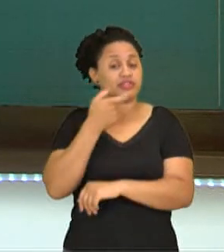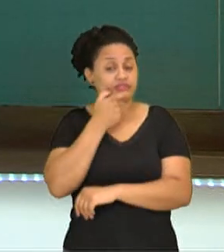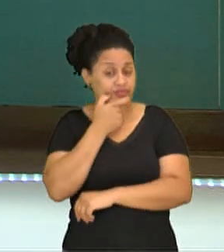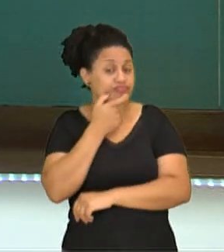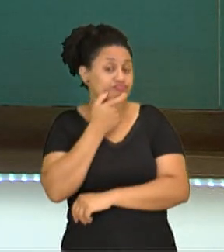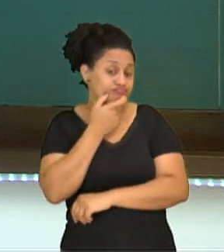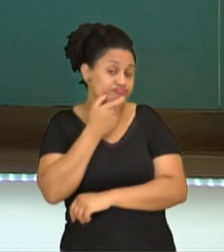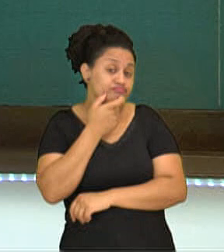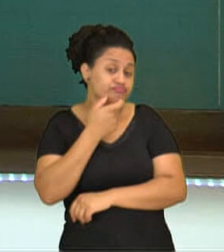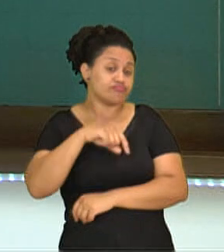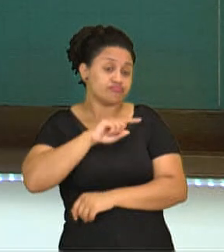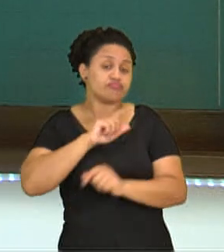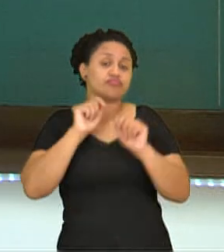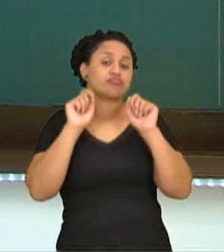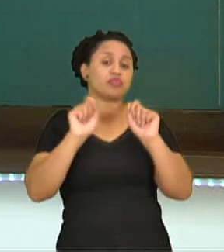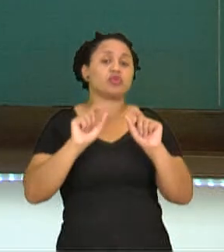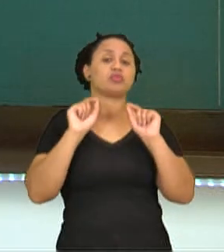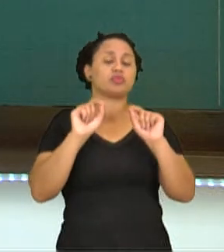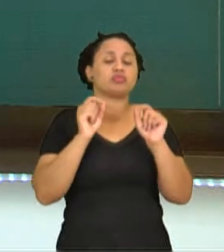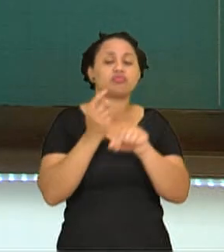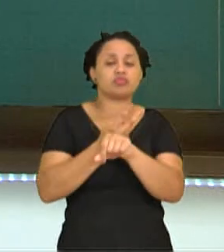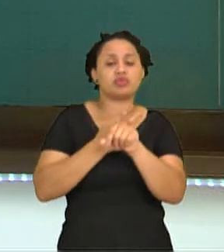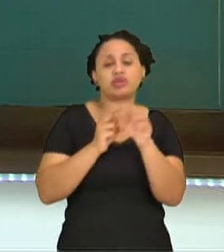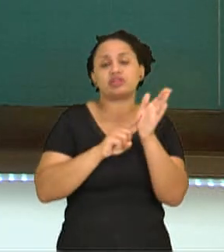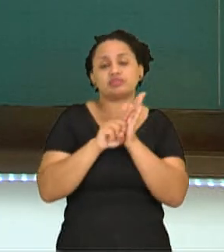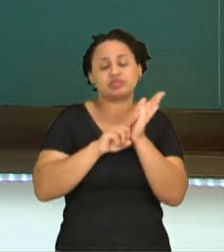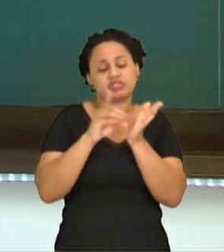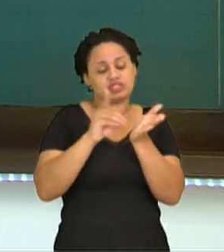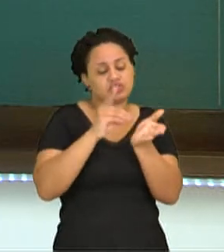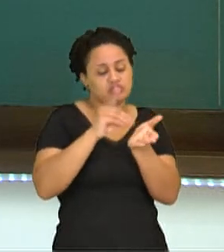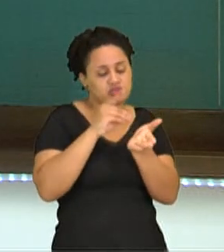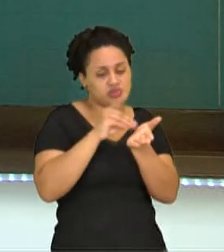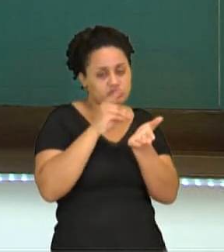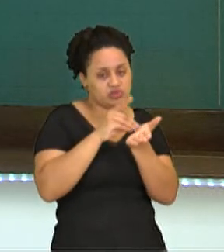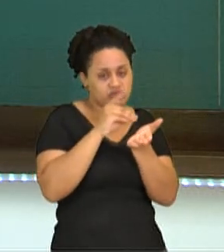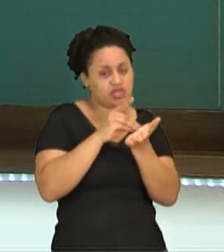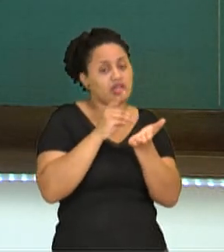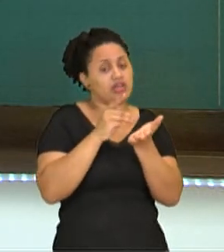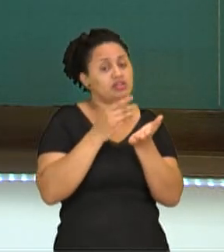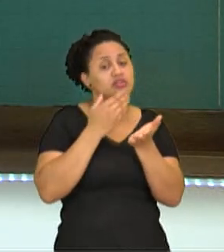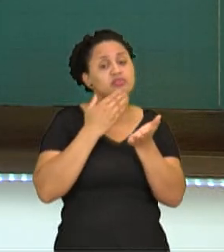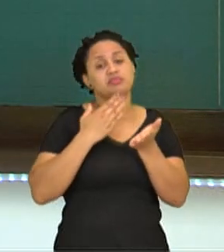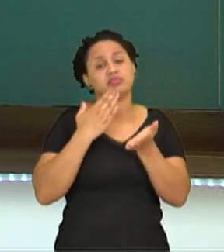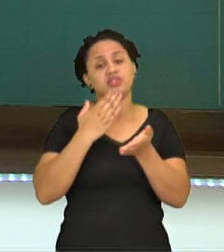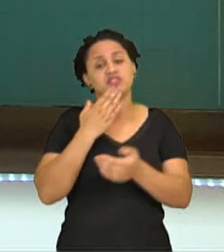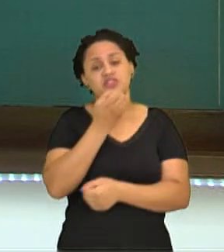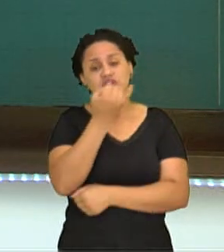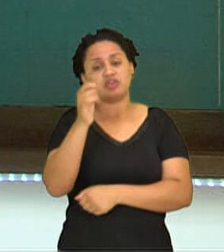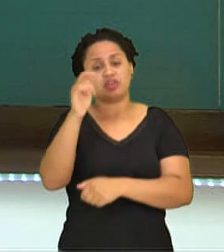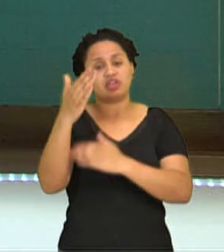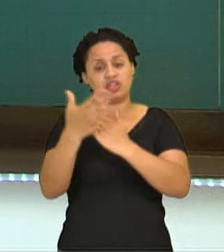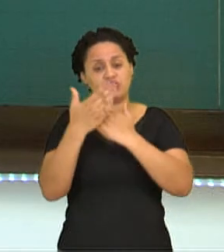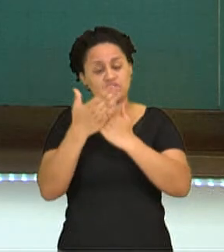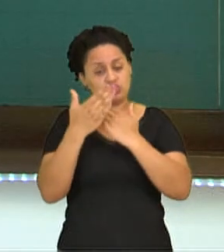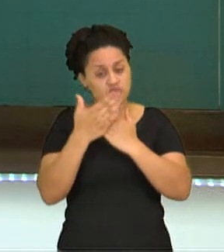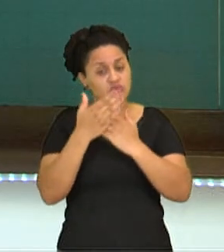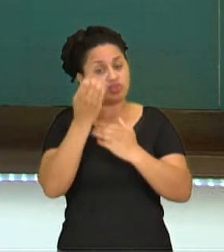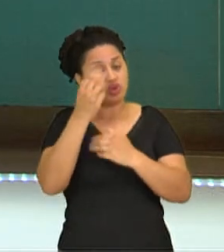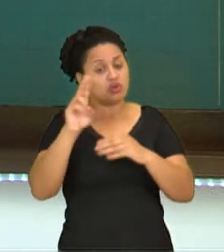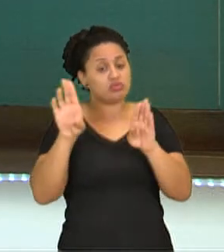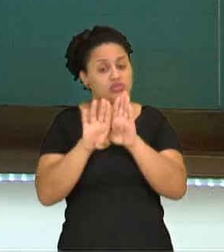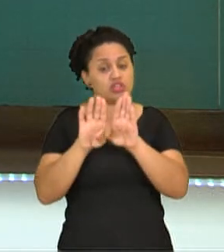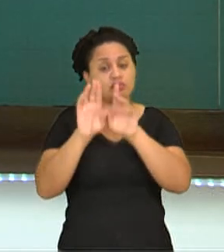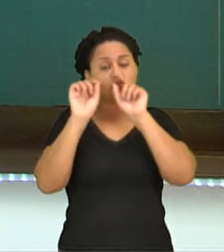gente pode ou procurar em um dicionário, pedir ajuda para alguém, ou você pode deixar até mesmo